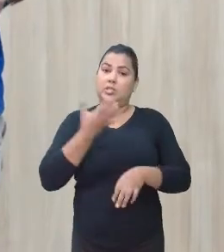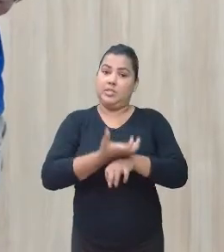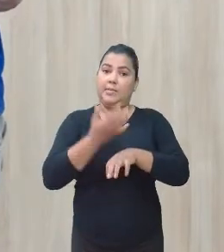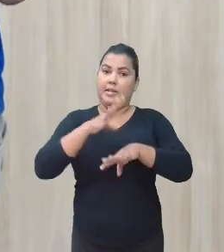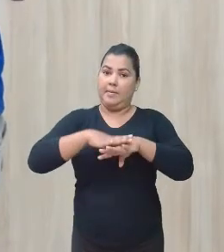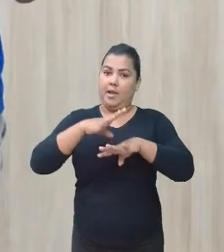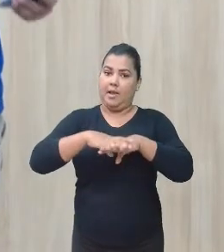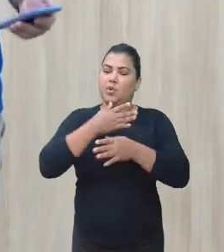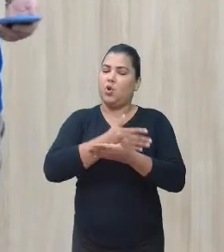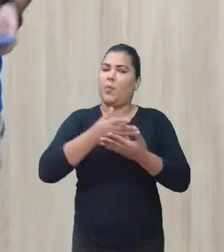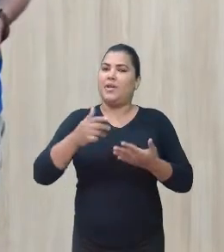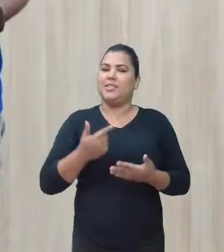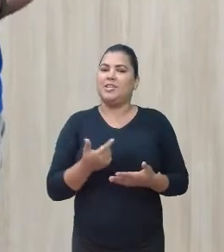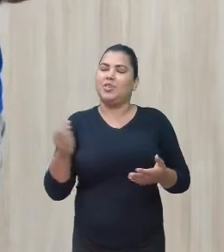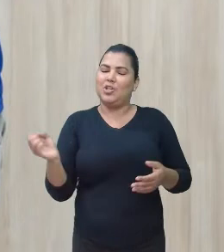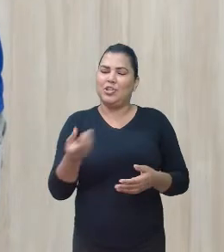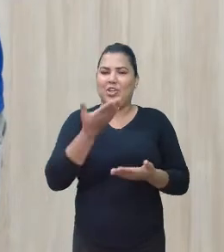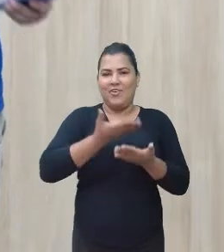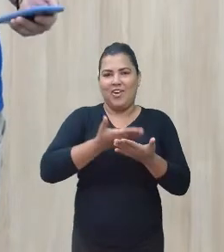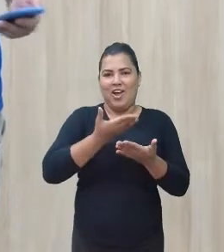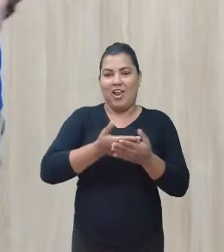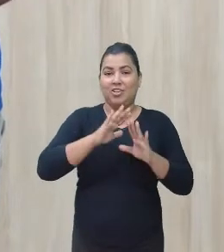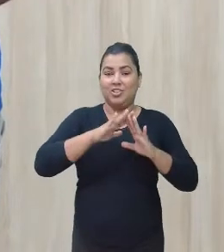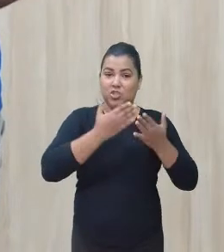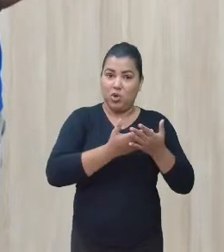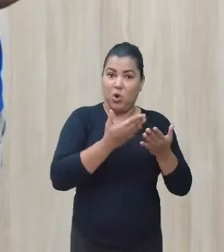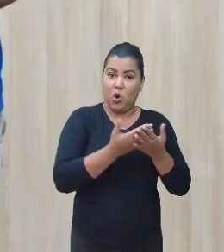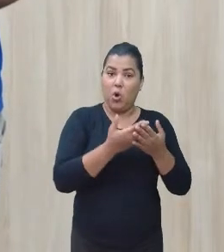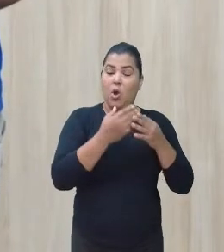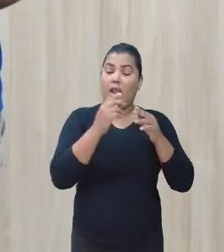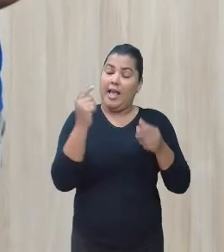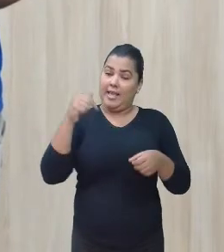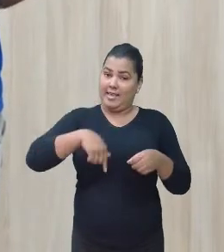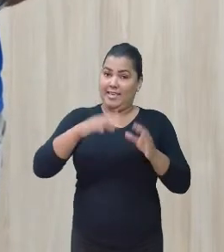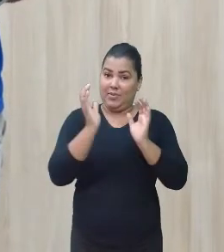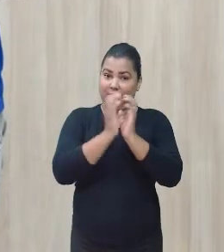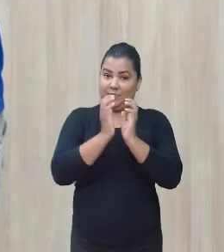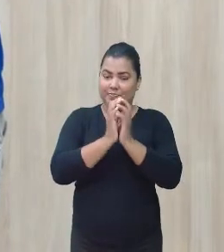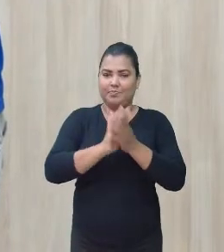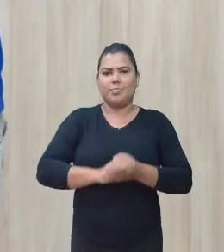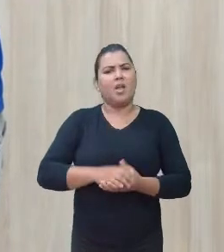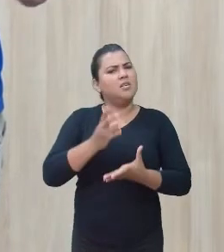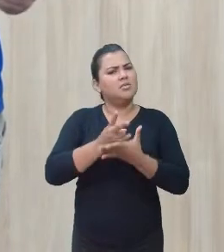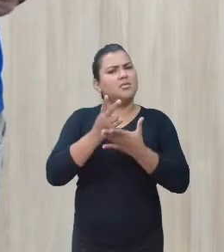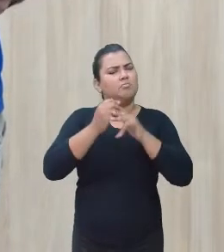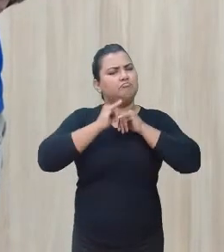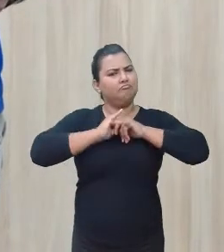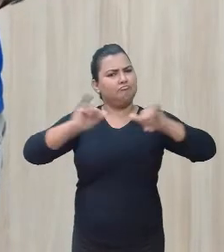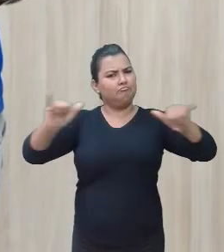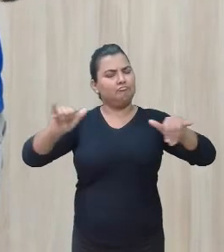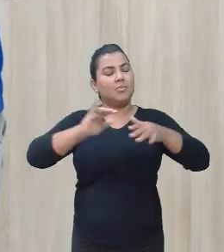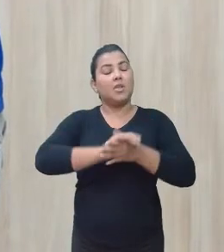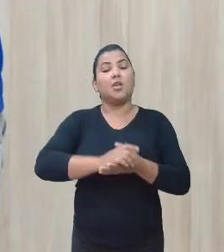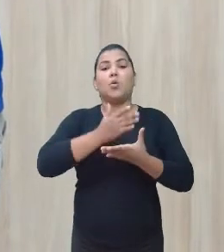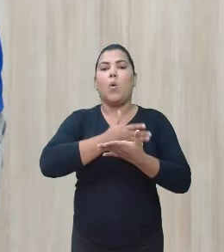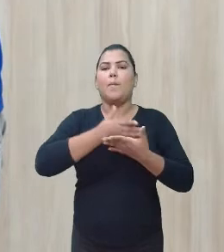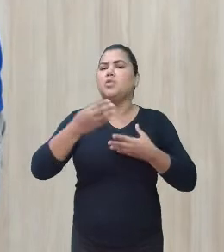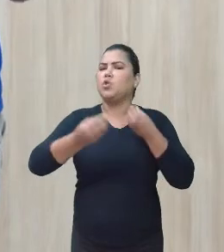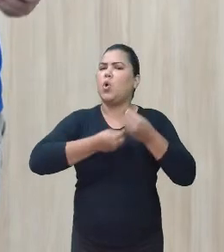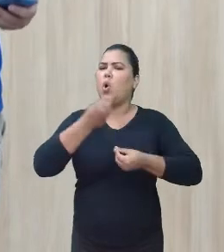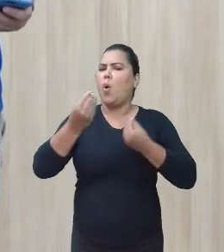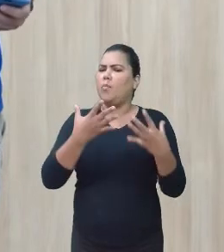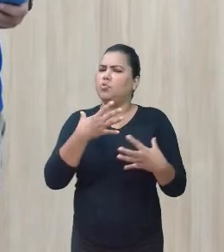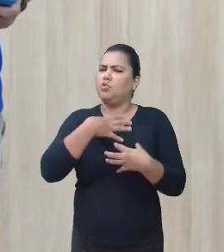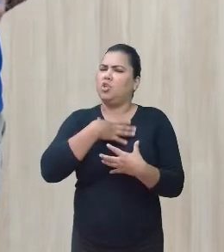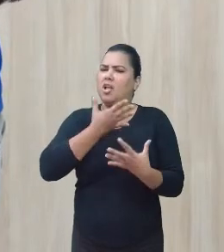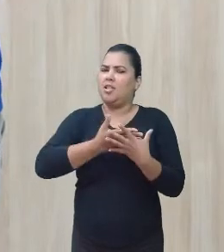Aulas Digitais do Recife, certo? Então, sempre a gente dá aquele recado inicial de como é o formato da nossa aula, de como é que a